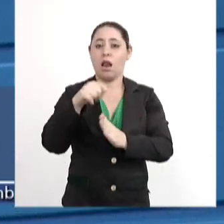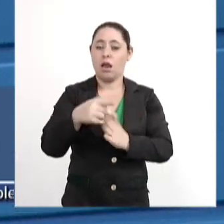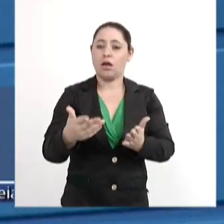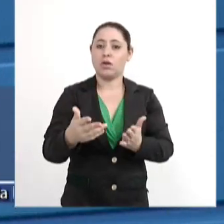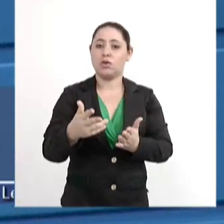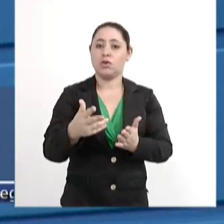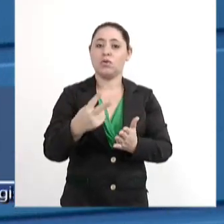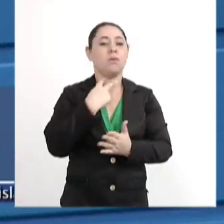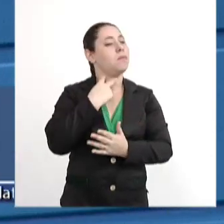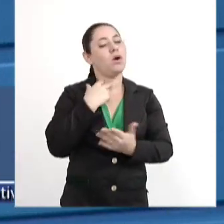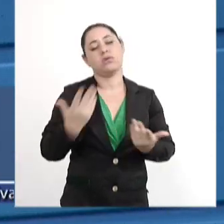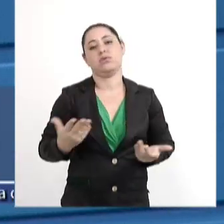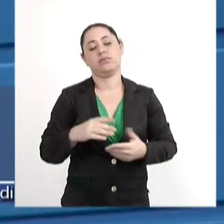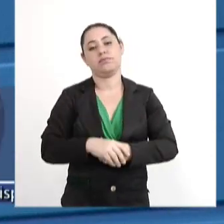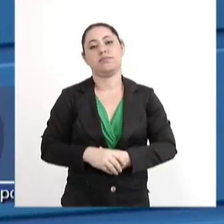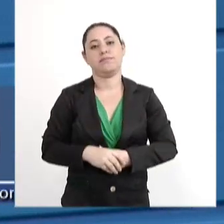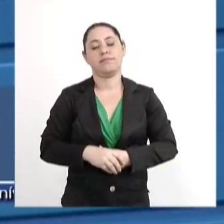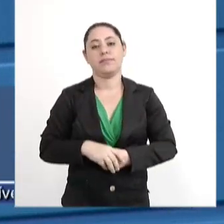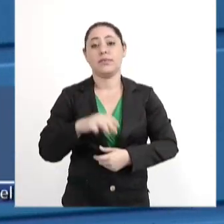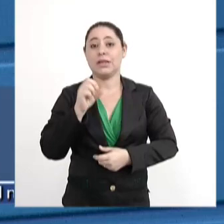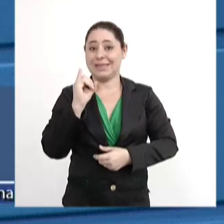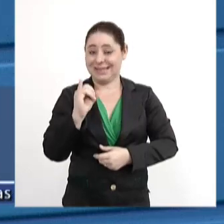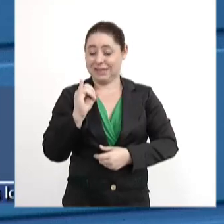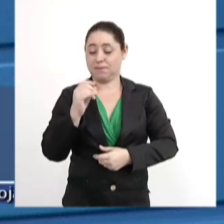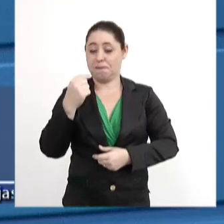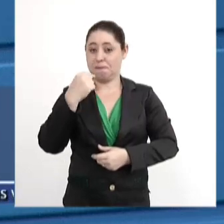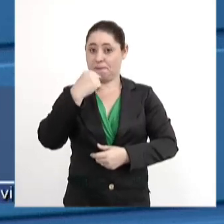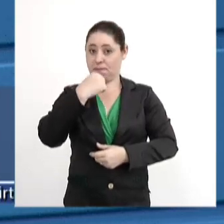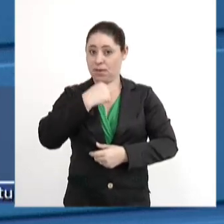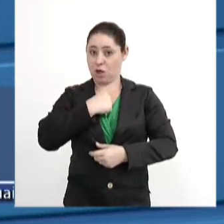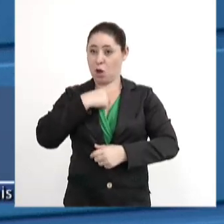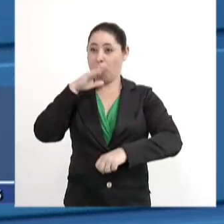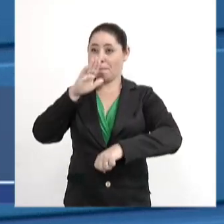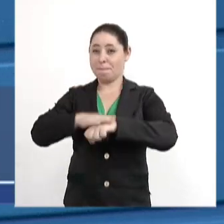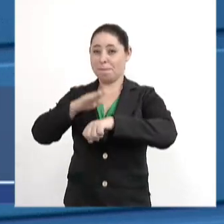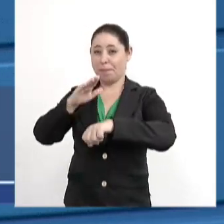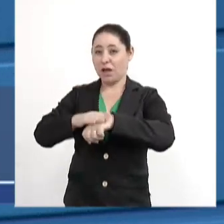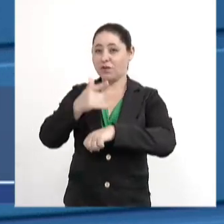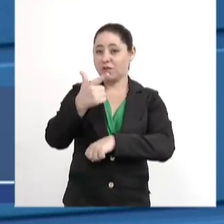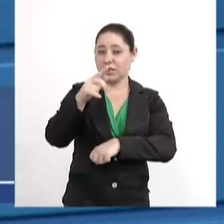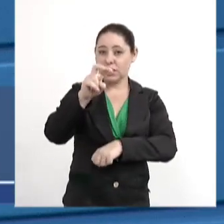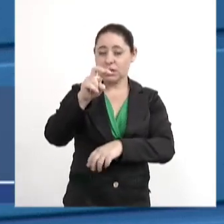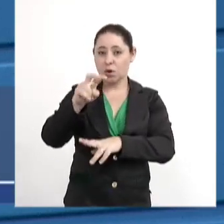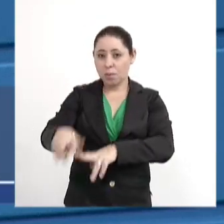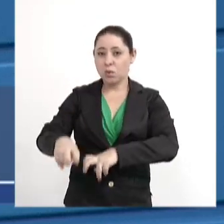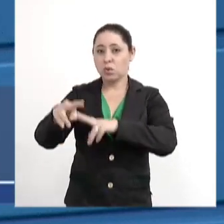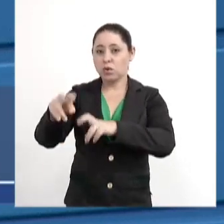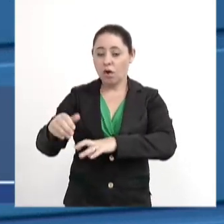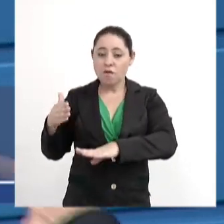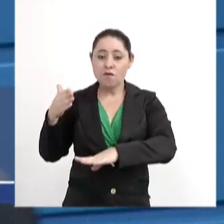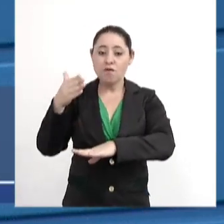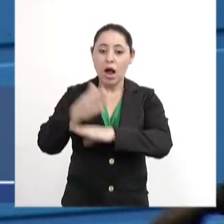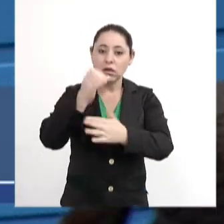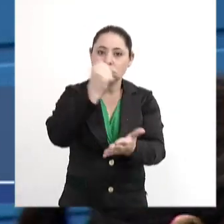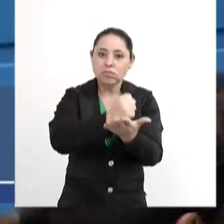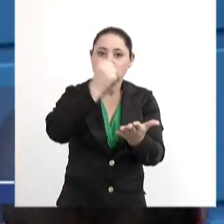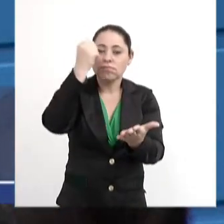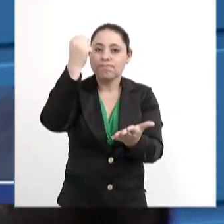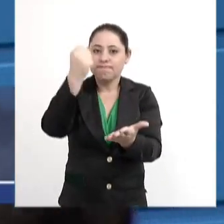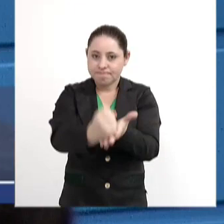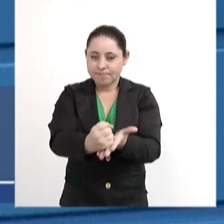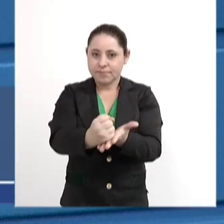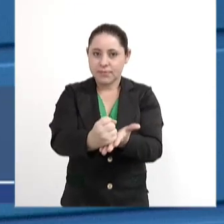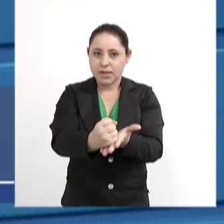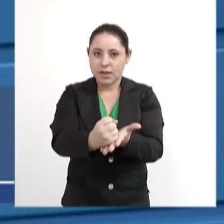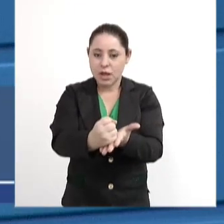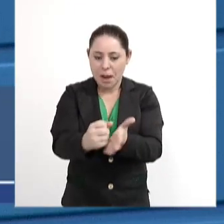Garirocá, não tira. Se eu e mais 25 produtores rurais for no cartório tirar a certidão que